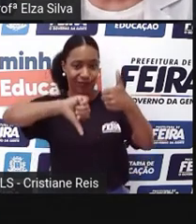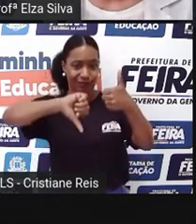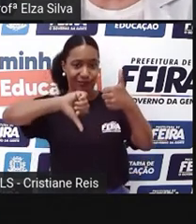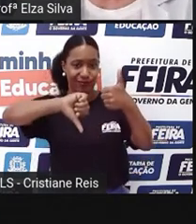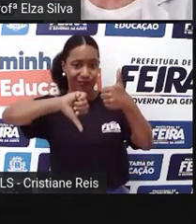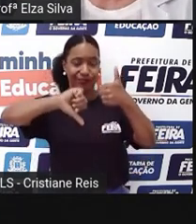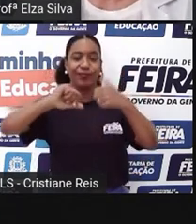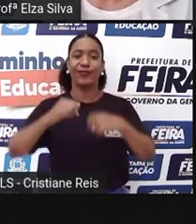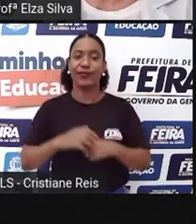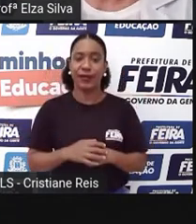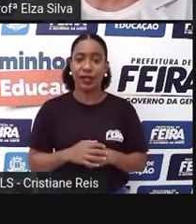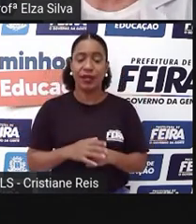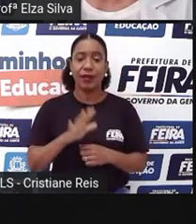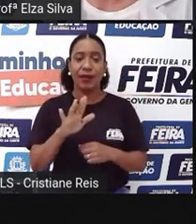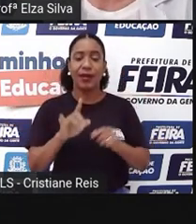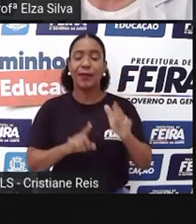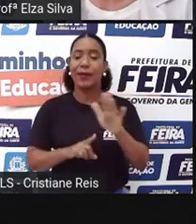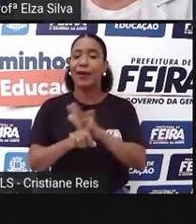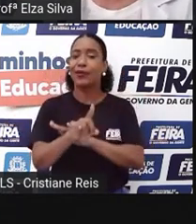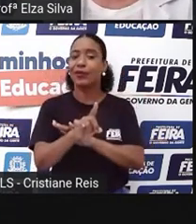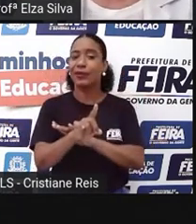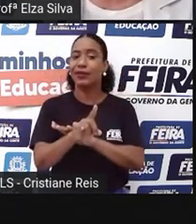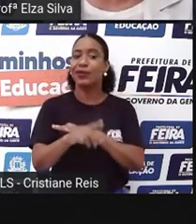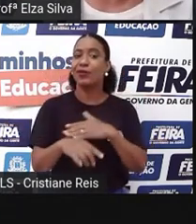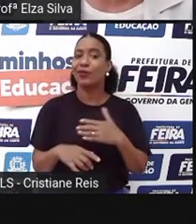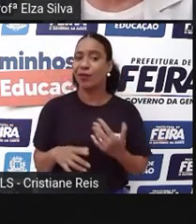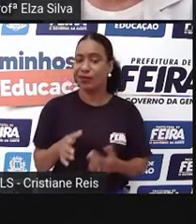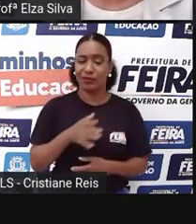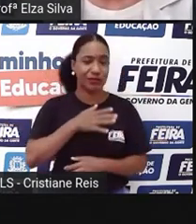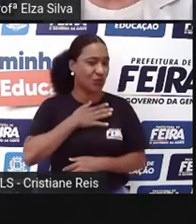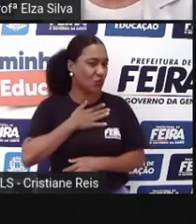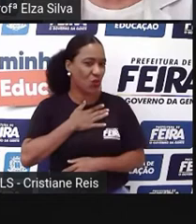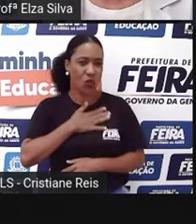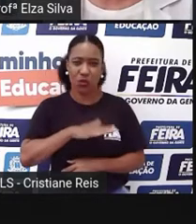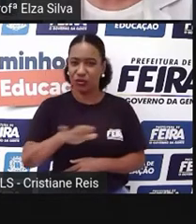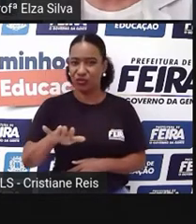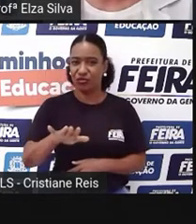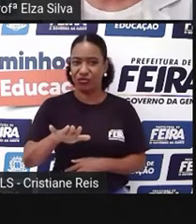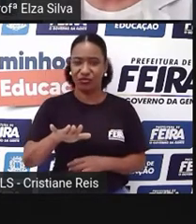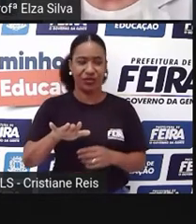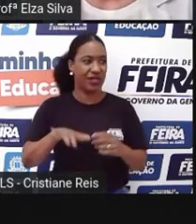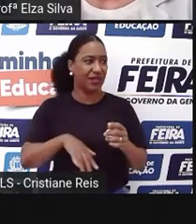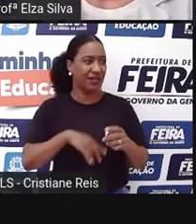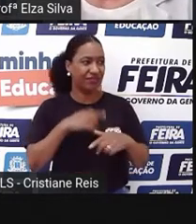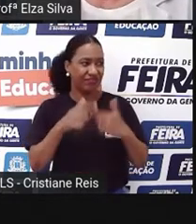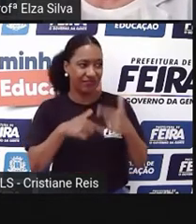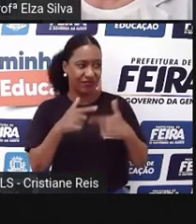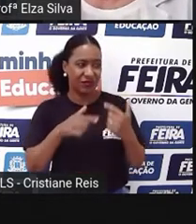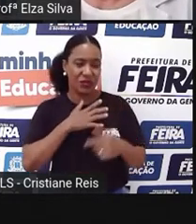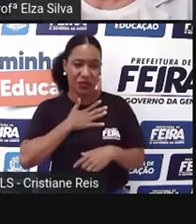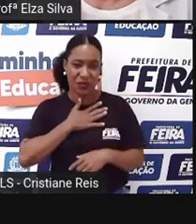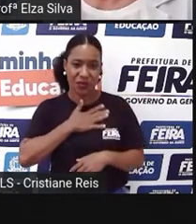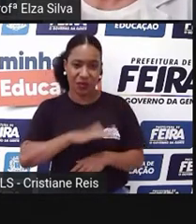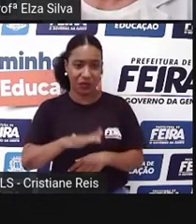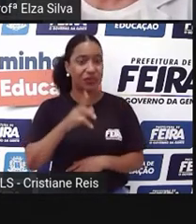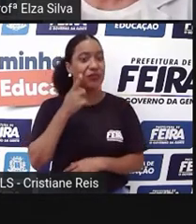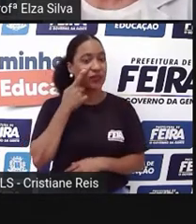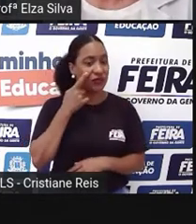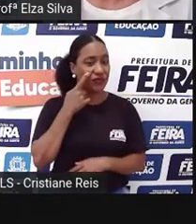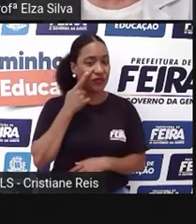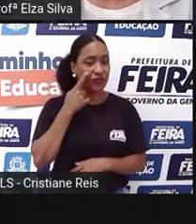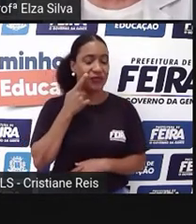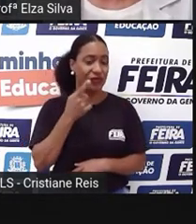hobby? Então, nós vamos falar agora sobre as coisas que a gente não gosta de fazer. Vejam aqui essas